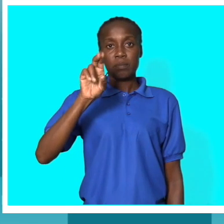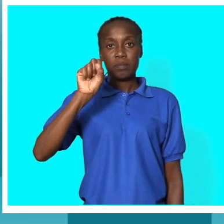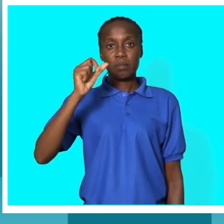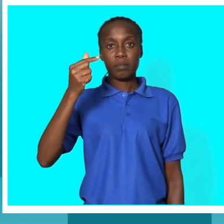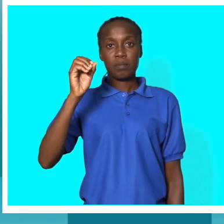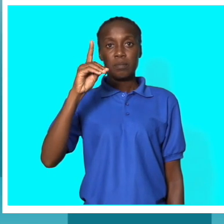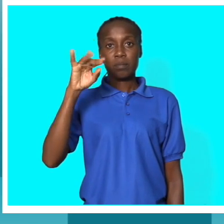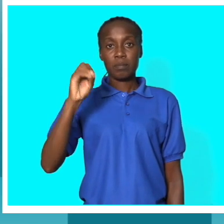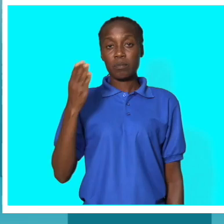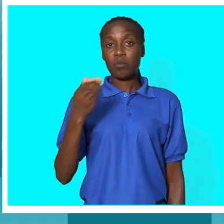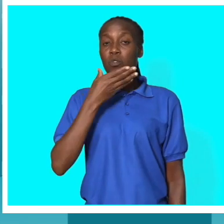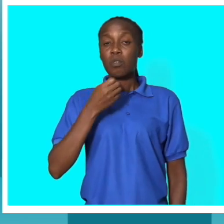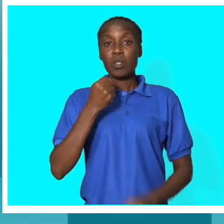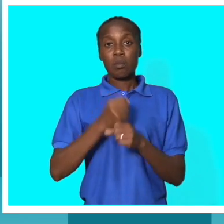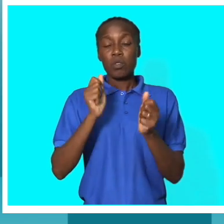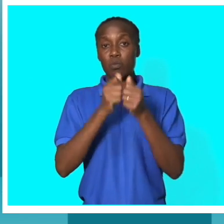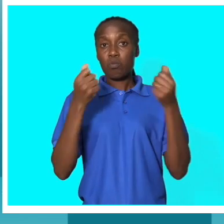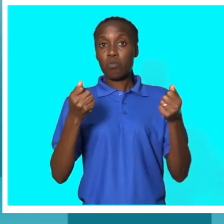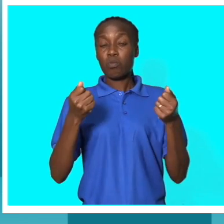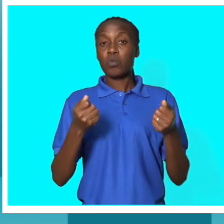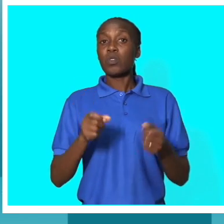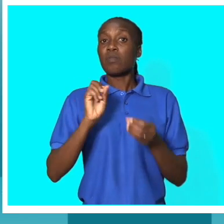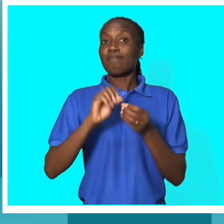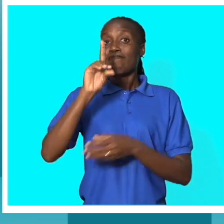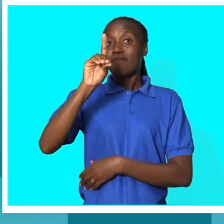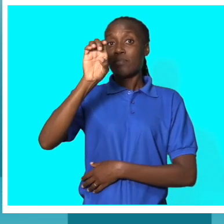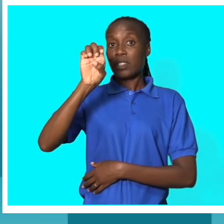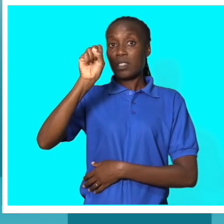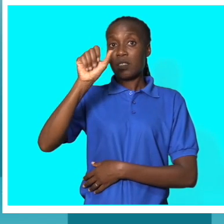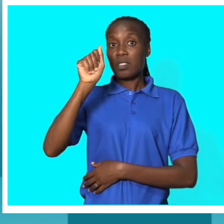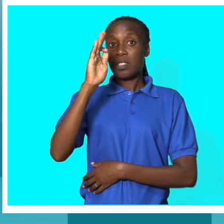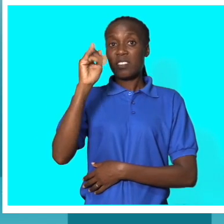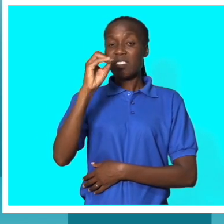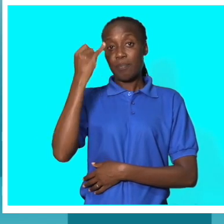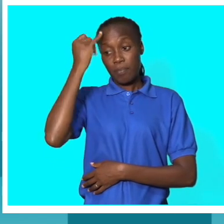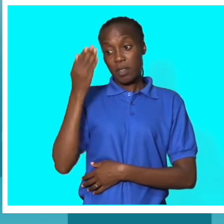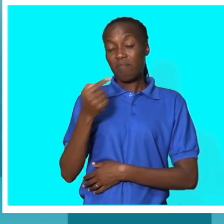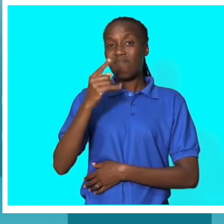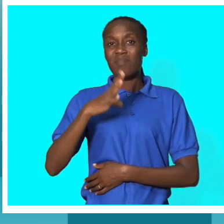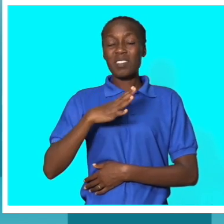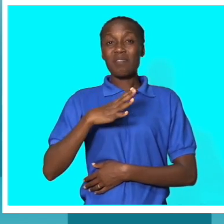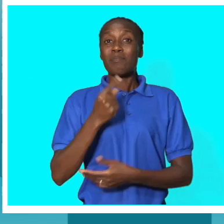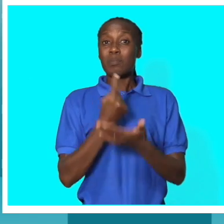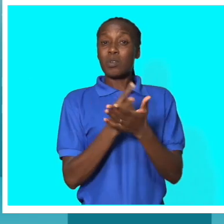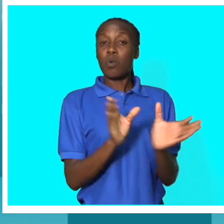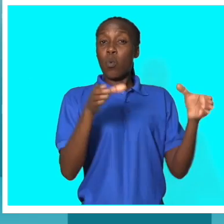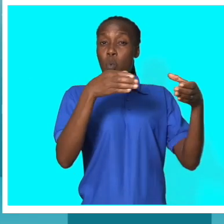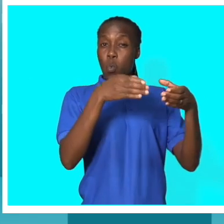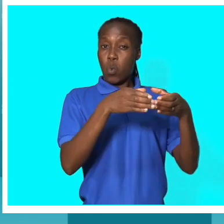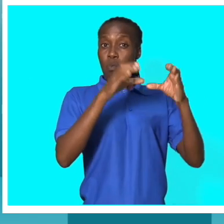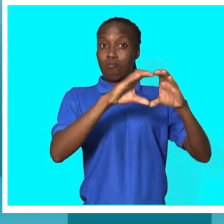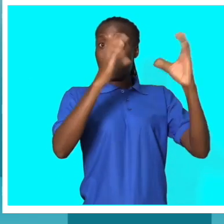Tom Dumogabe, jornalista do jornal Desafio, é de opinião que os Mamba se concentrem na